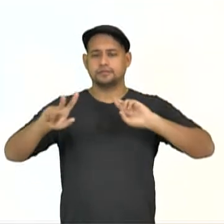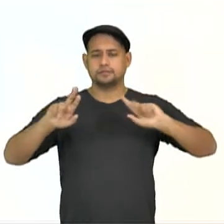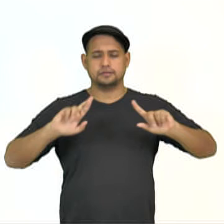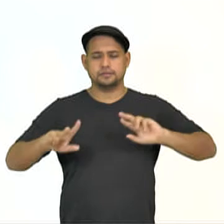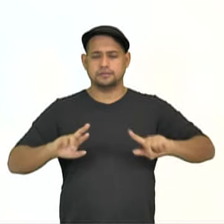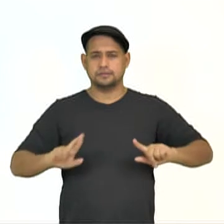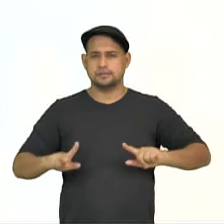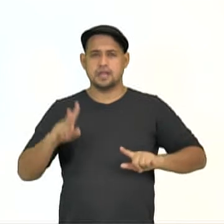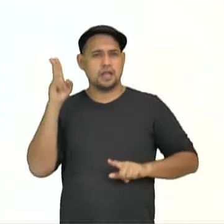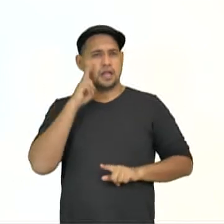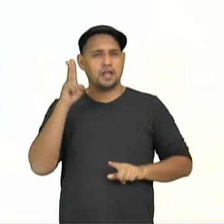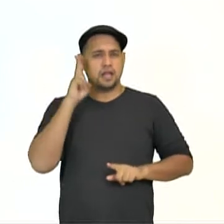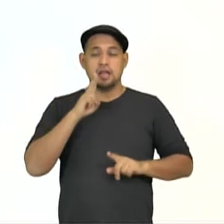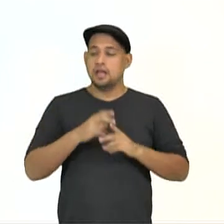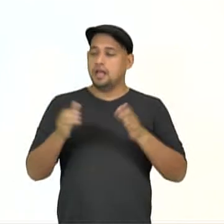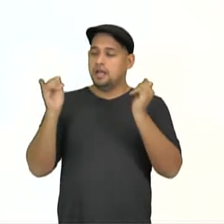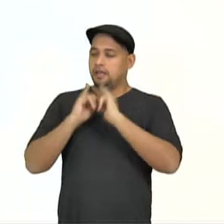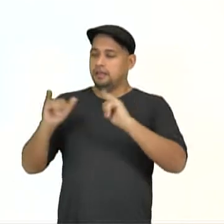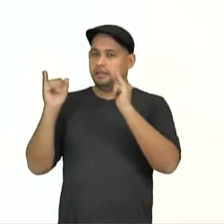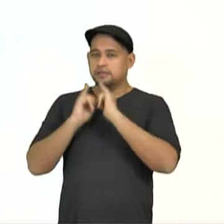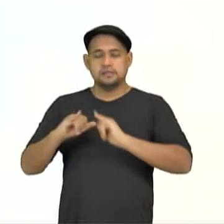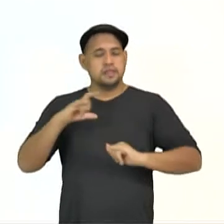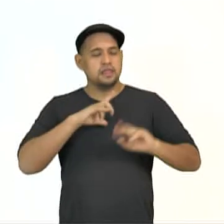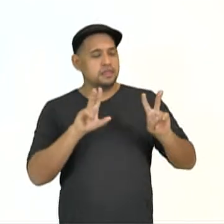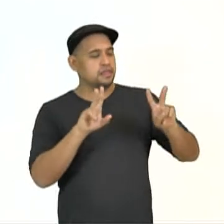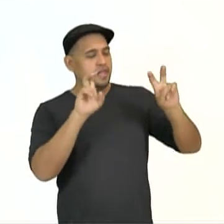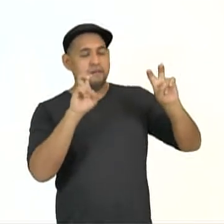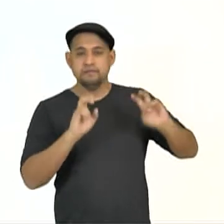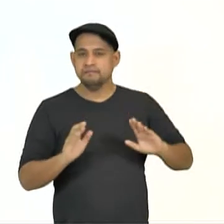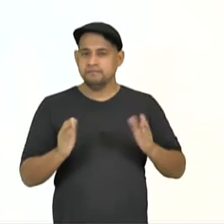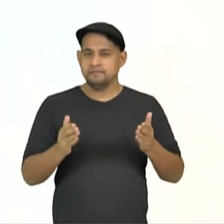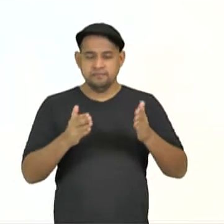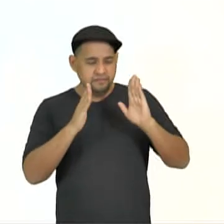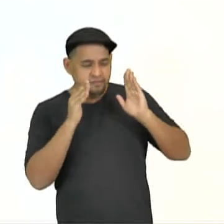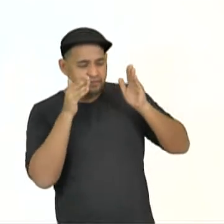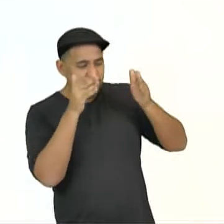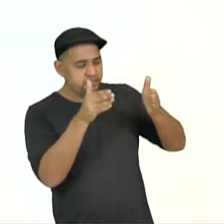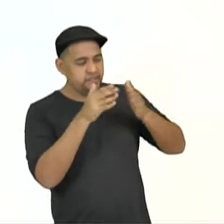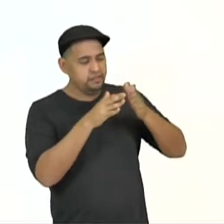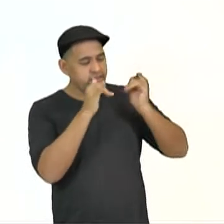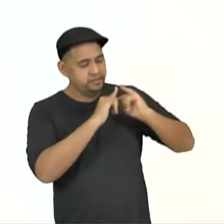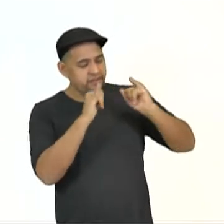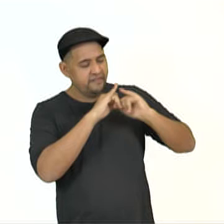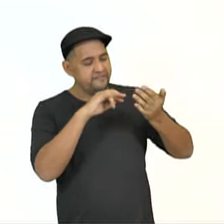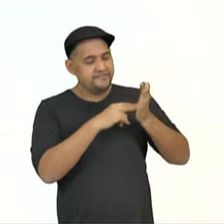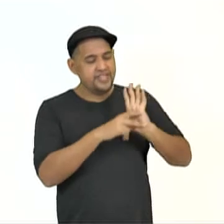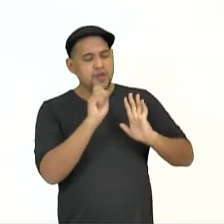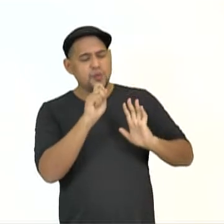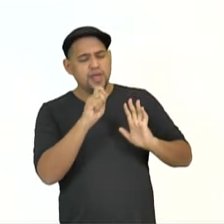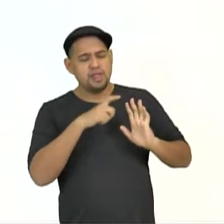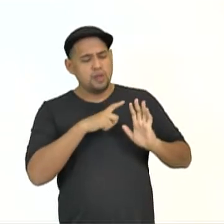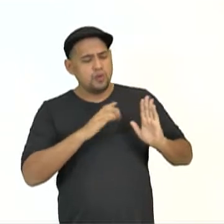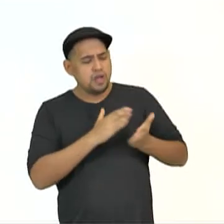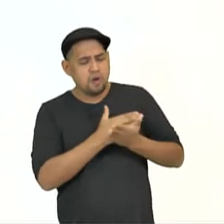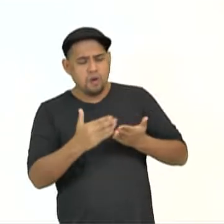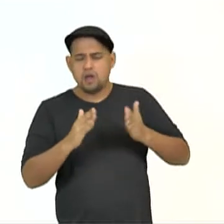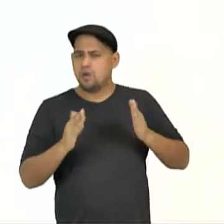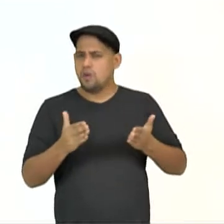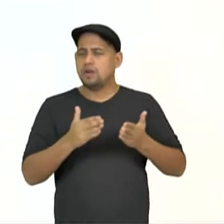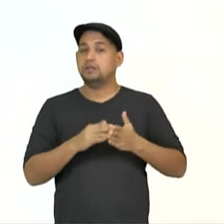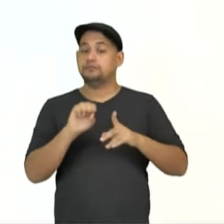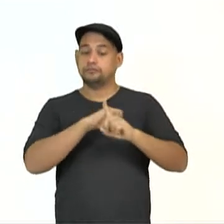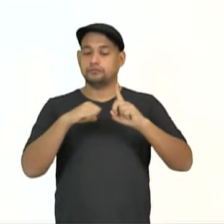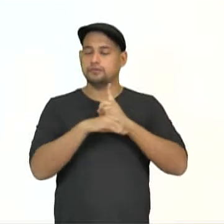que a gente falou que a notícia tem temas da atualidade? O foco da notícia é o que é recente na sociedade.